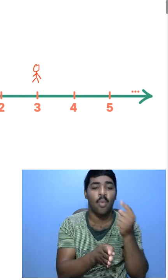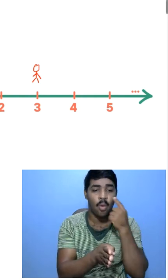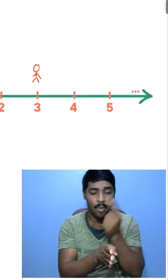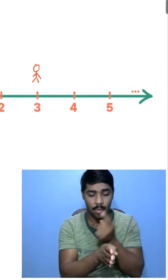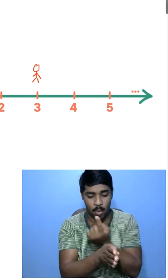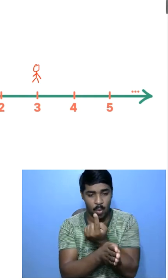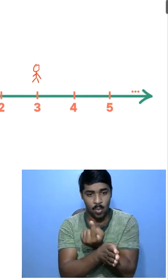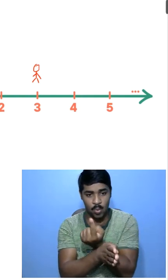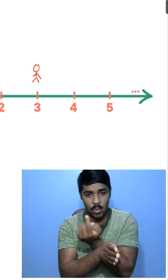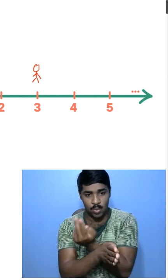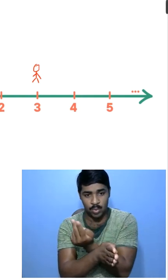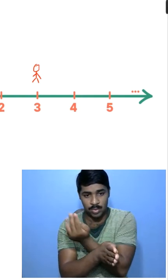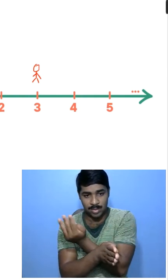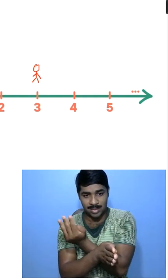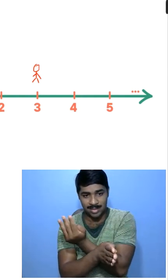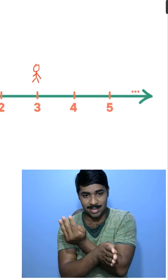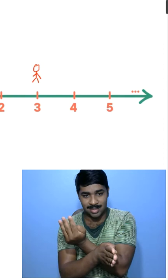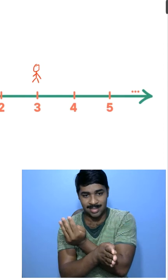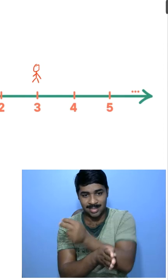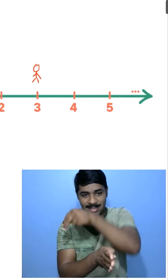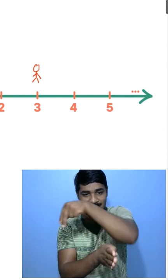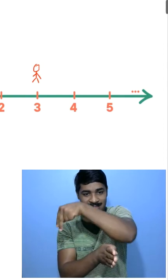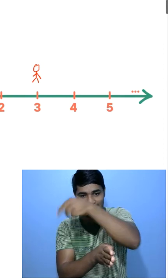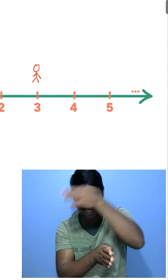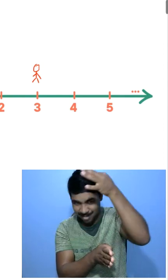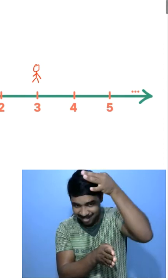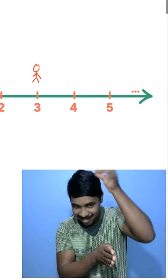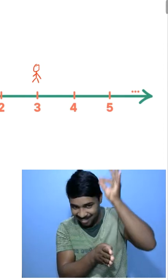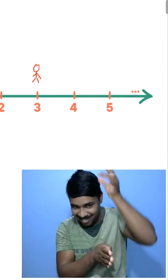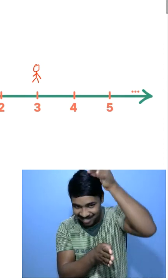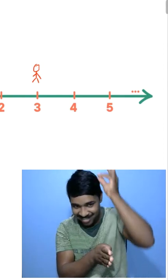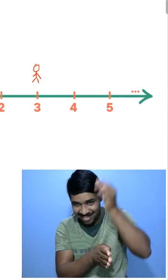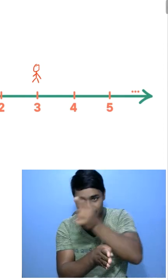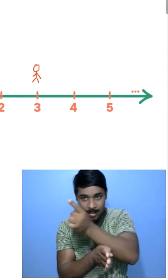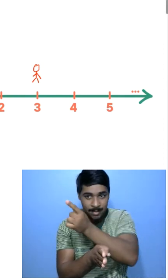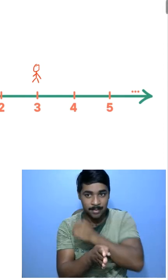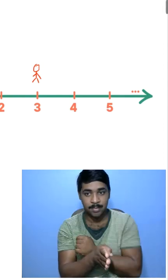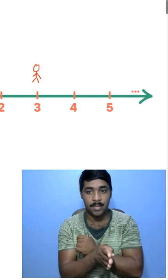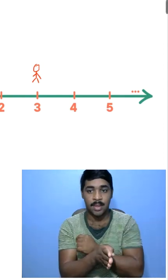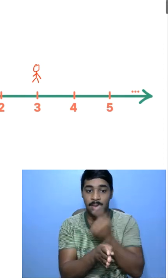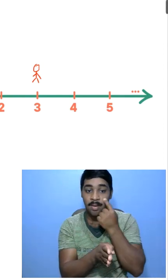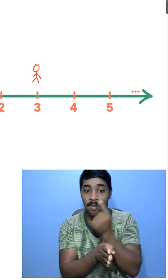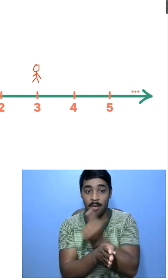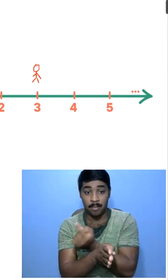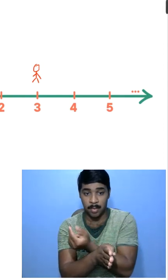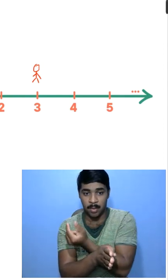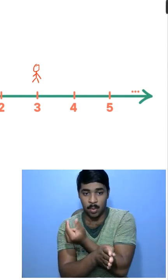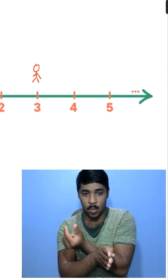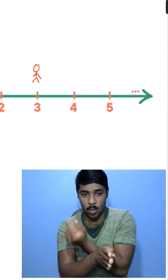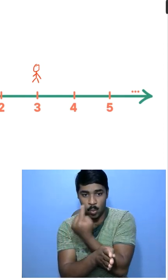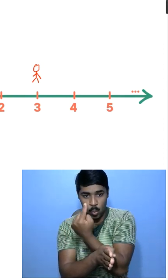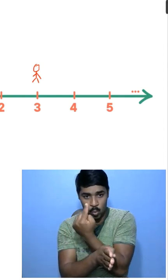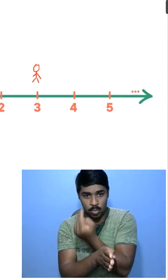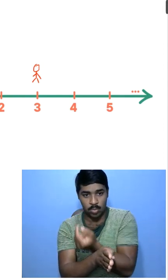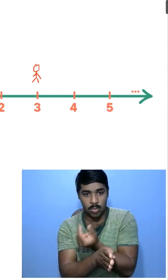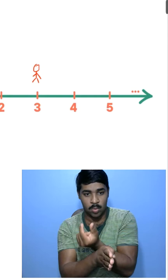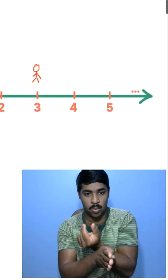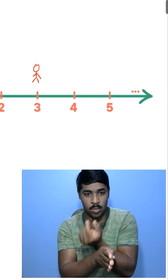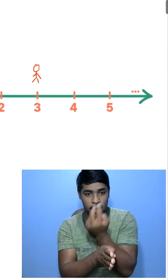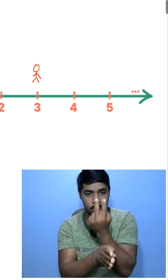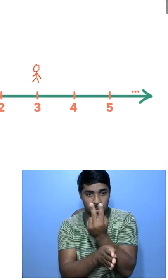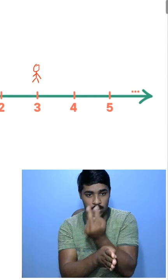tem, está o cabelo dela aqui, ela tem qual a distância para o centro? 1 unidade,